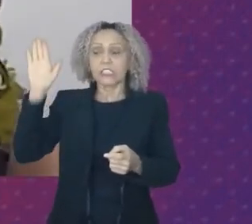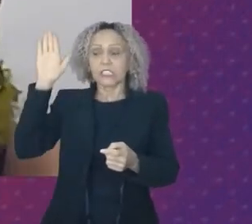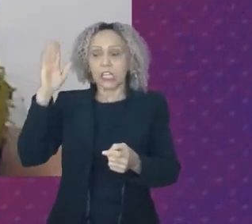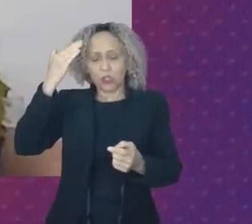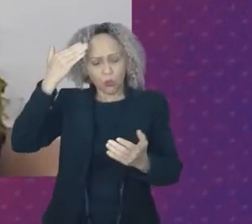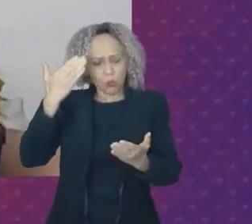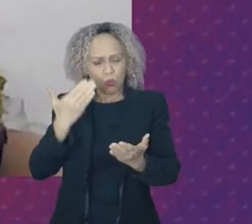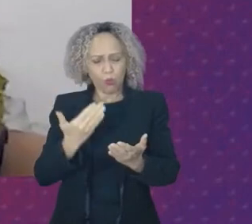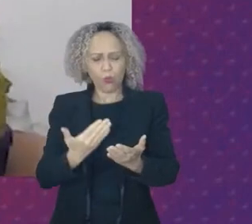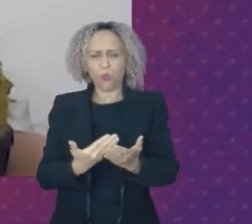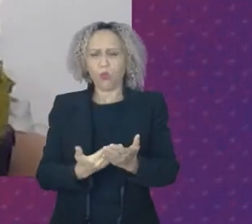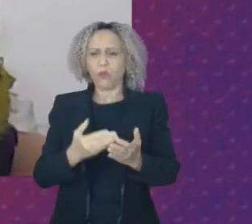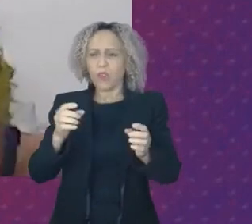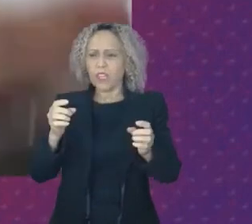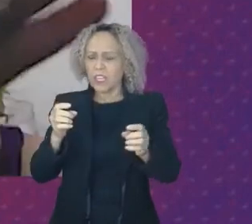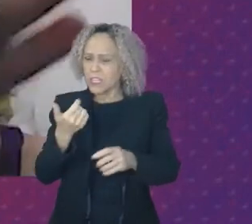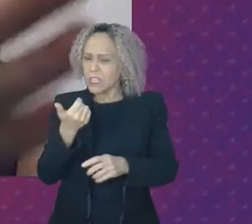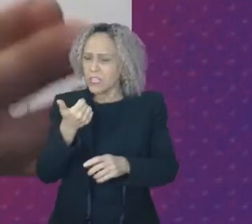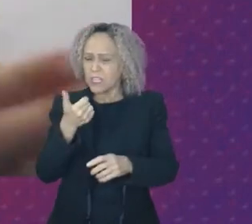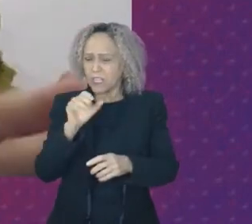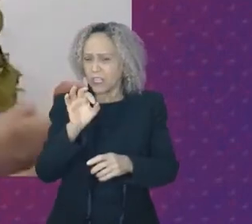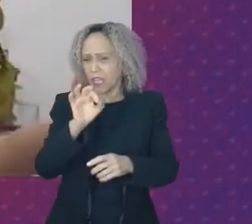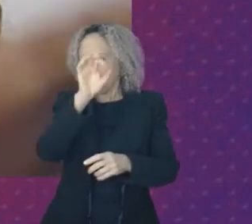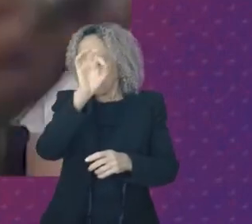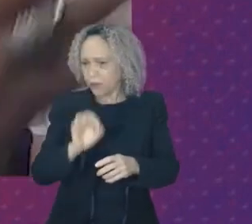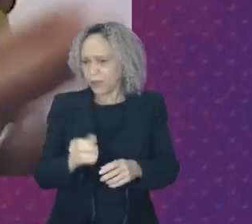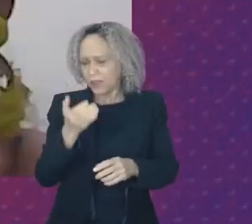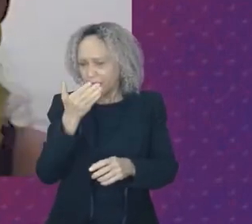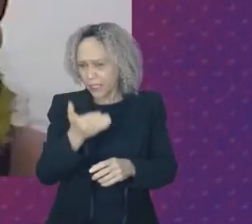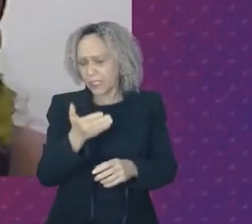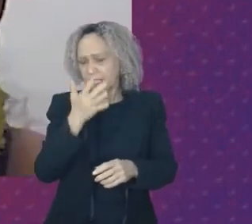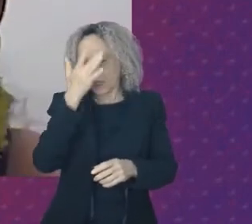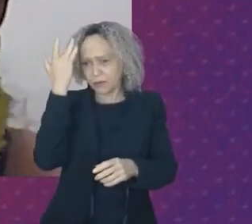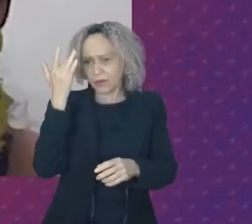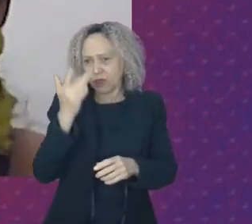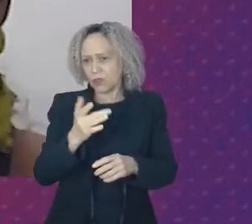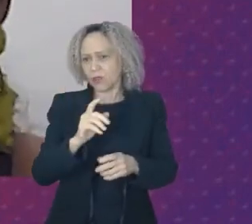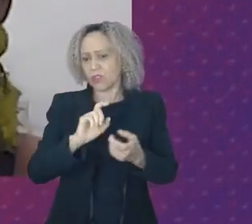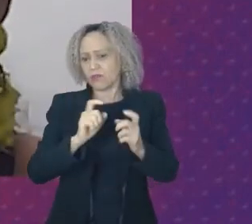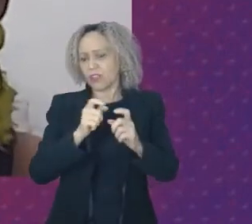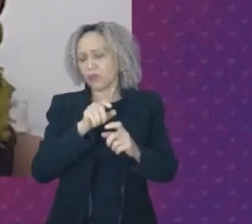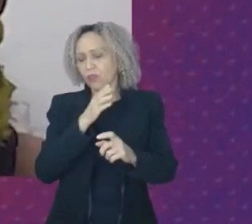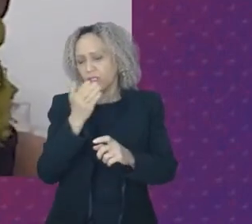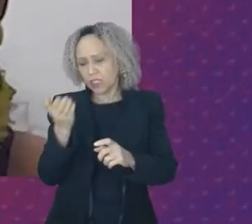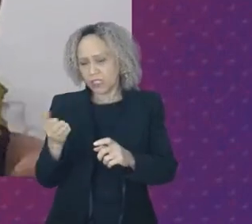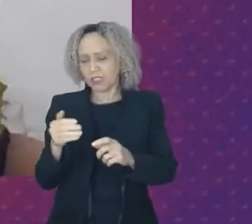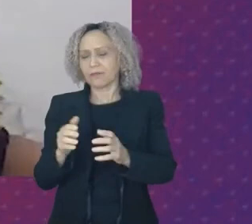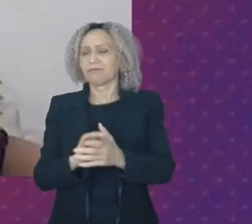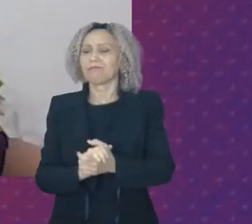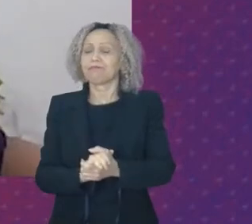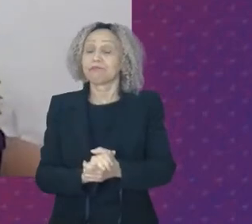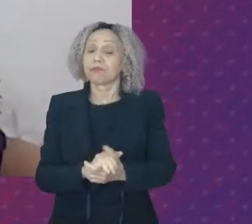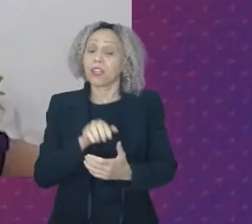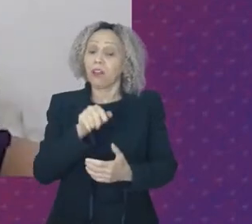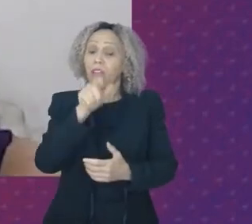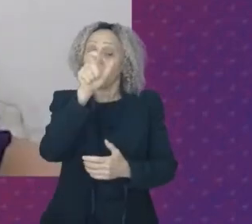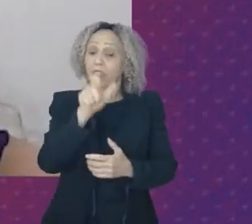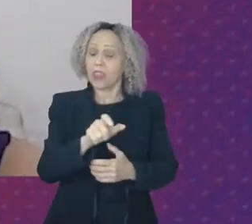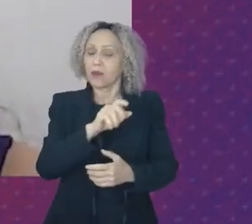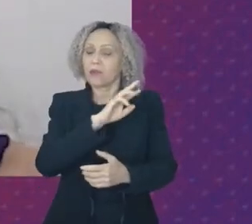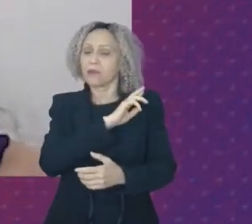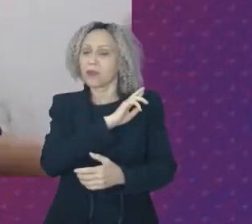E essa pessoa vai, basicamente, acompanhar todo o processo de construção da